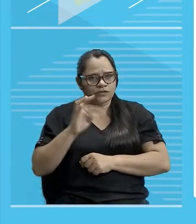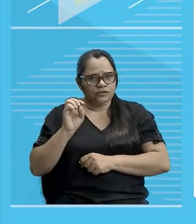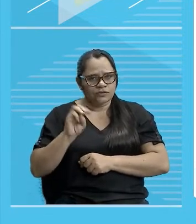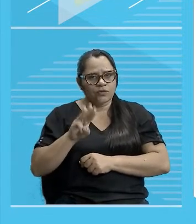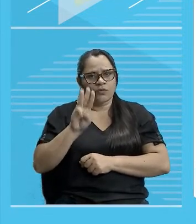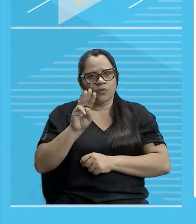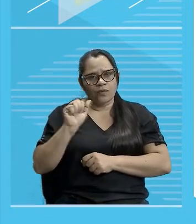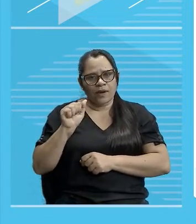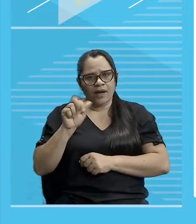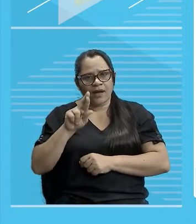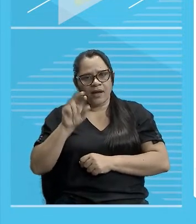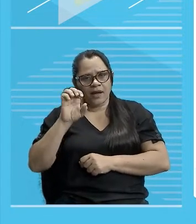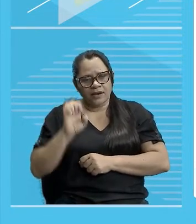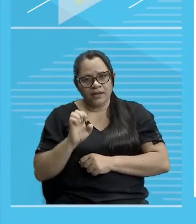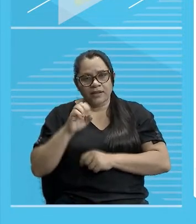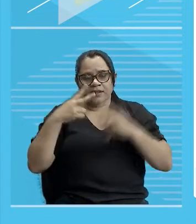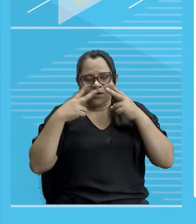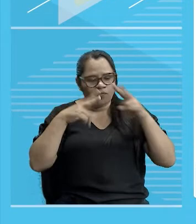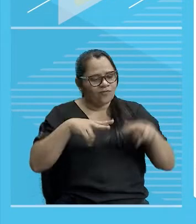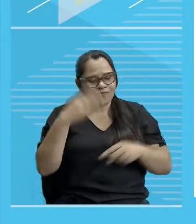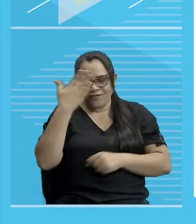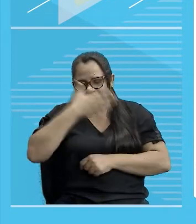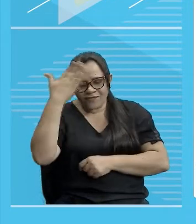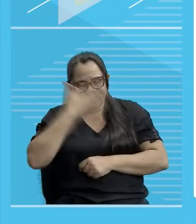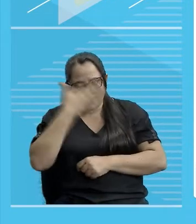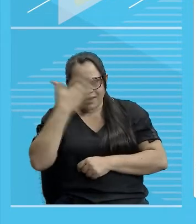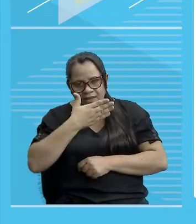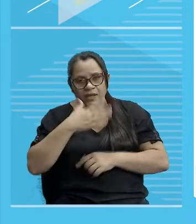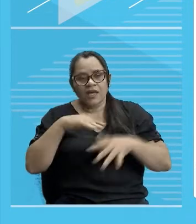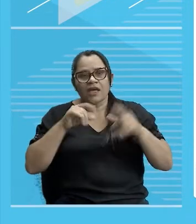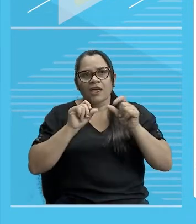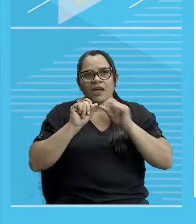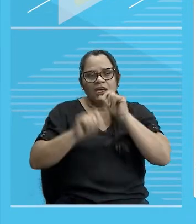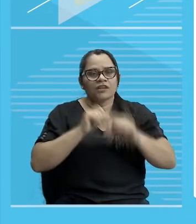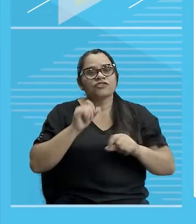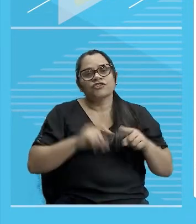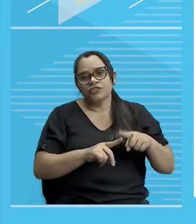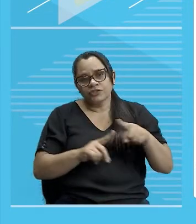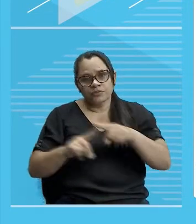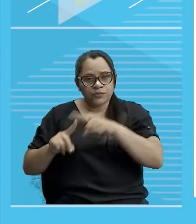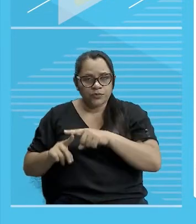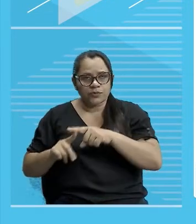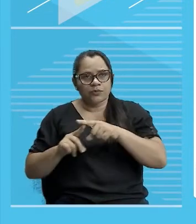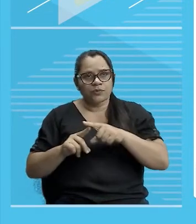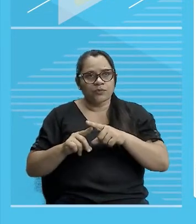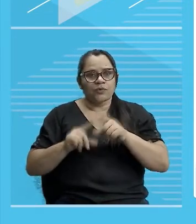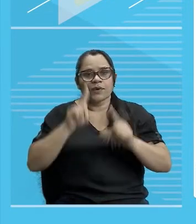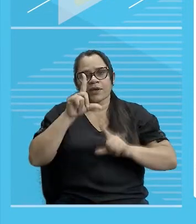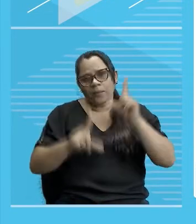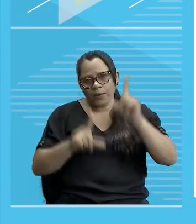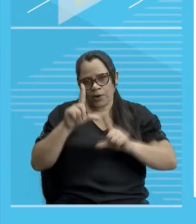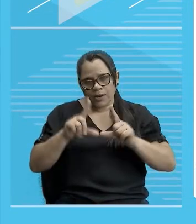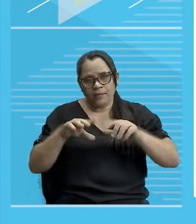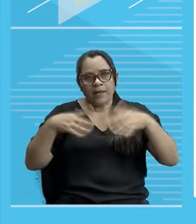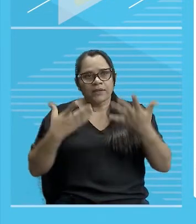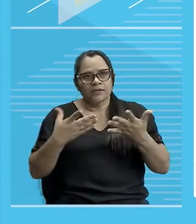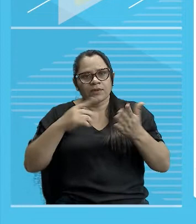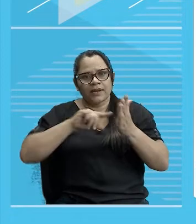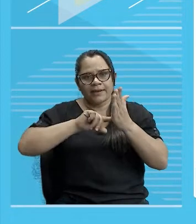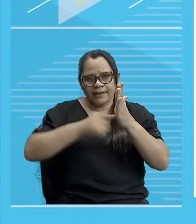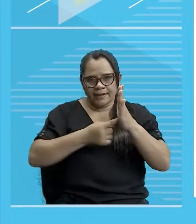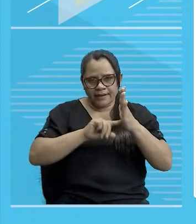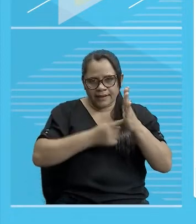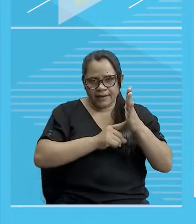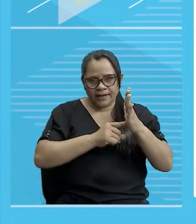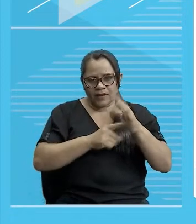você não sente você não consegue Mas isso é o tipo um programa tipo programa você liga o computador computador